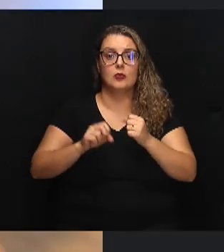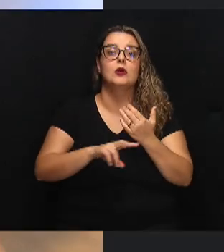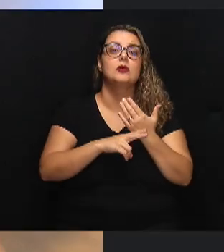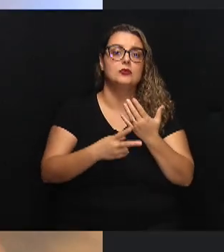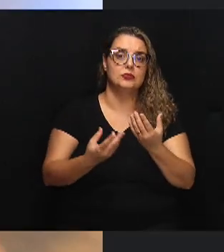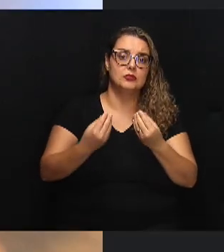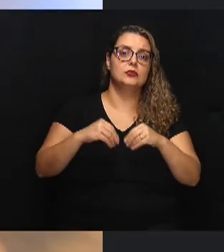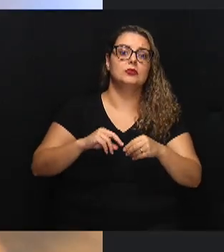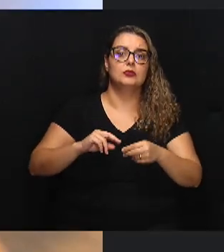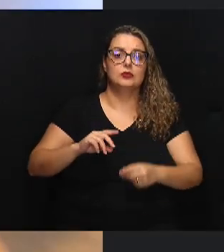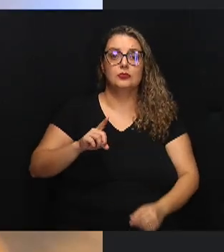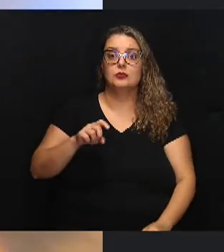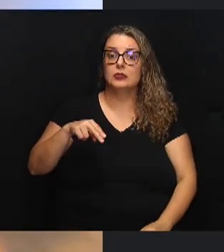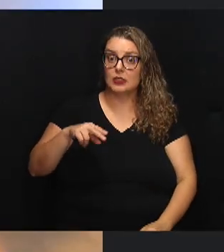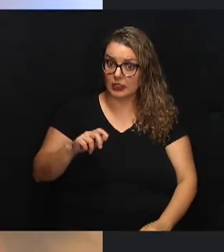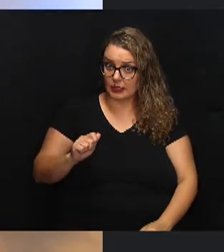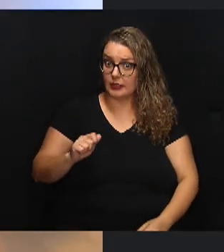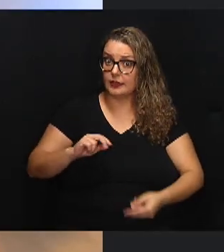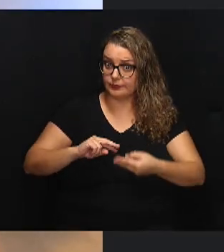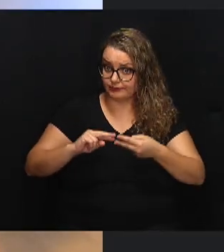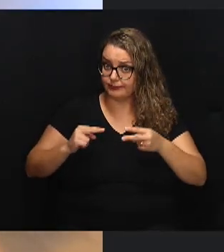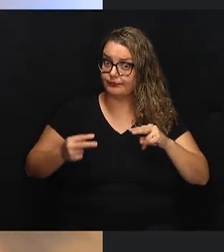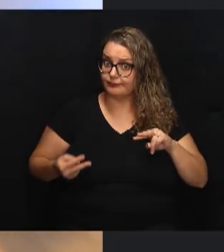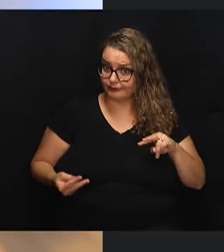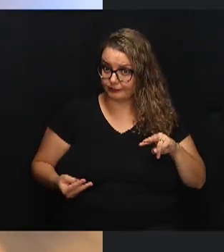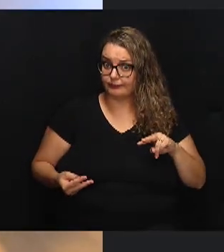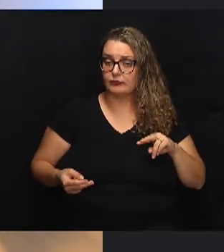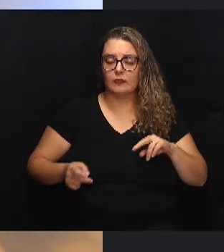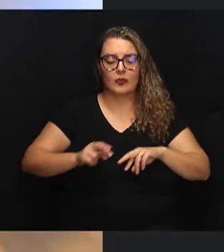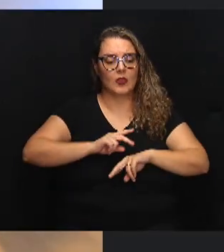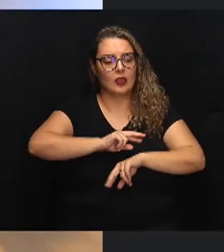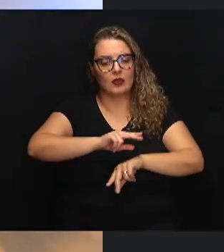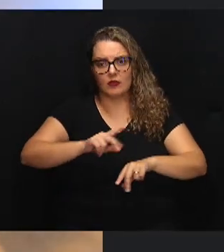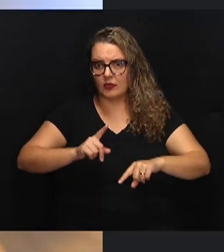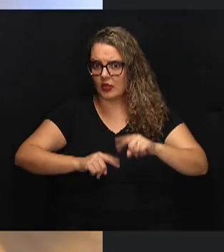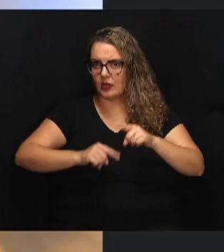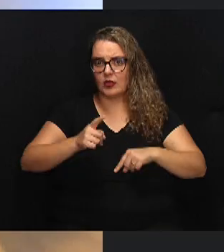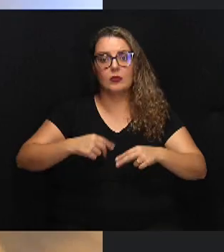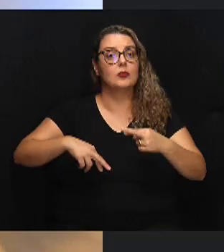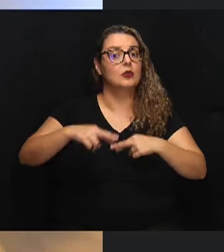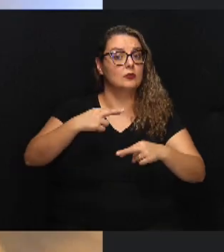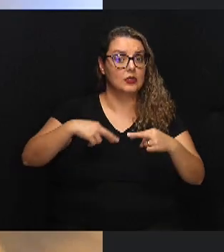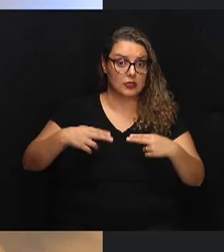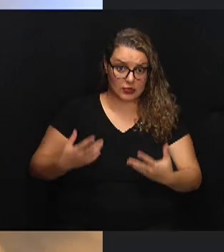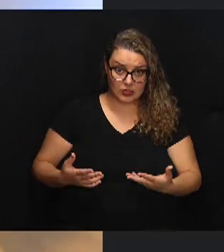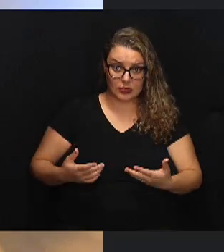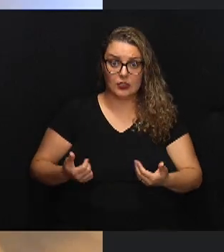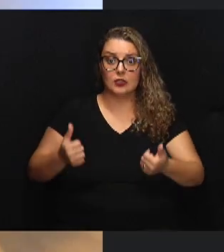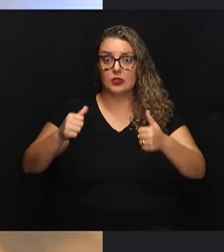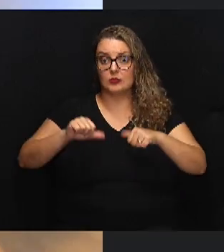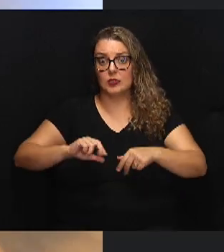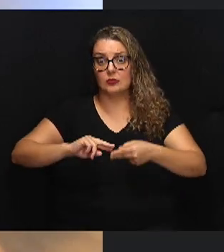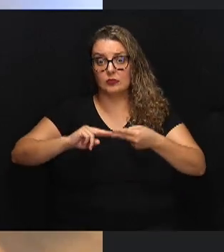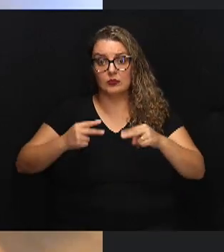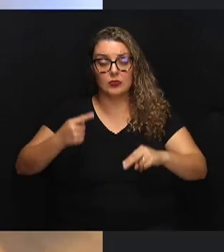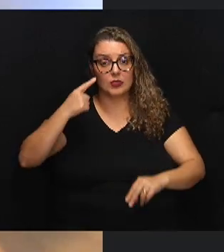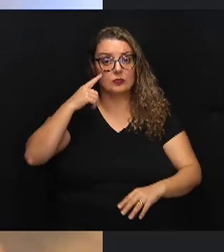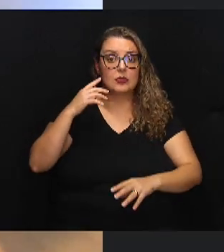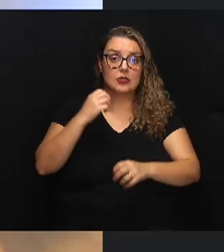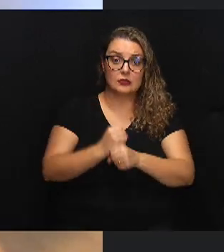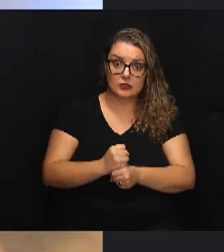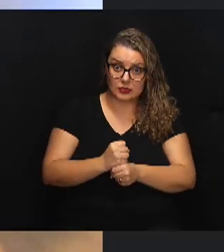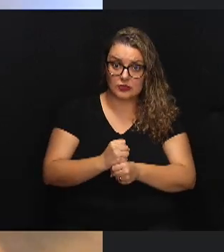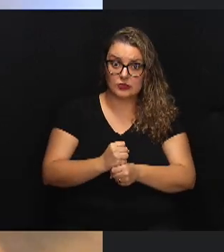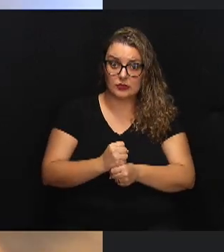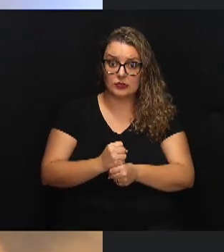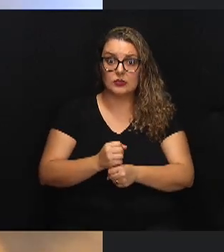no DNA. E aí tem uma série de produtos que podem estar relacionados a danos no DNA, mas em geral eles